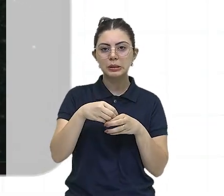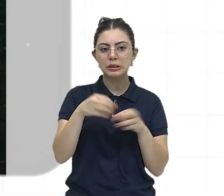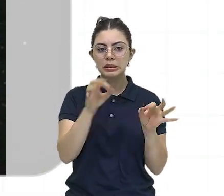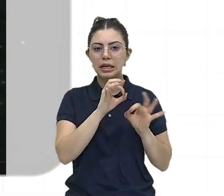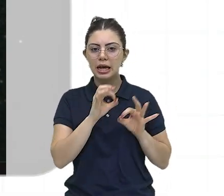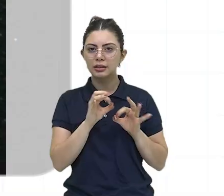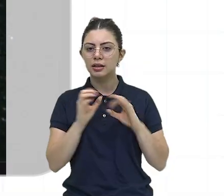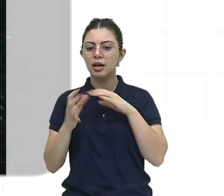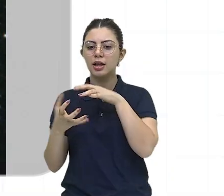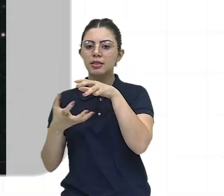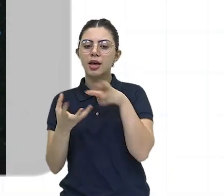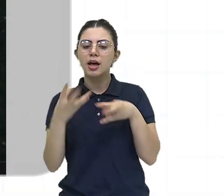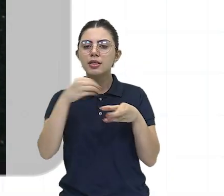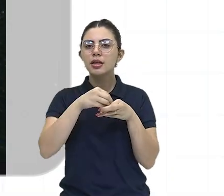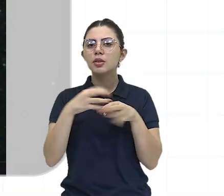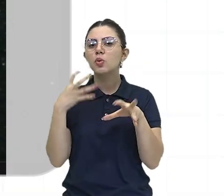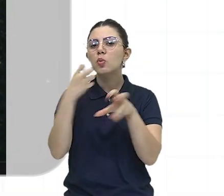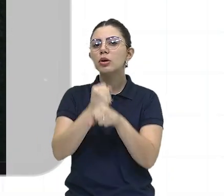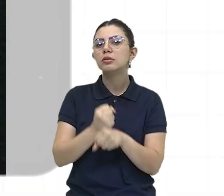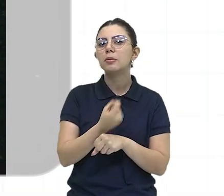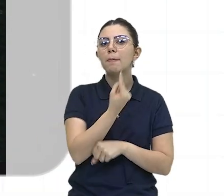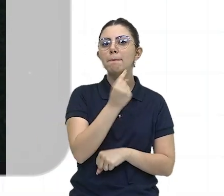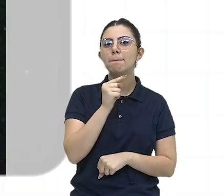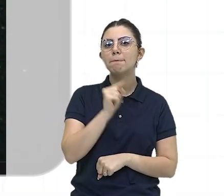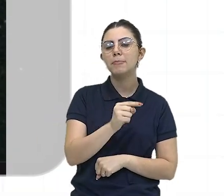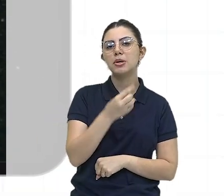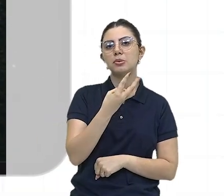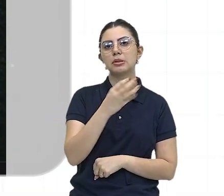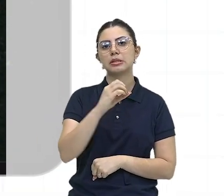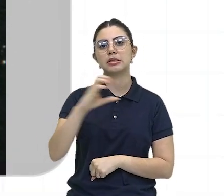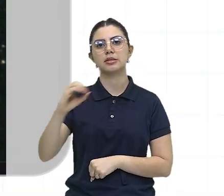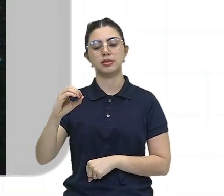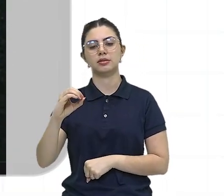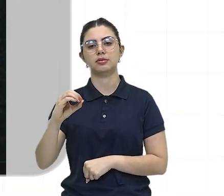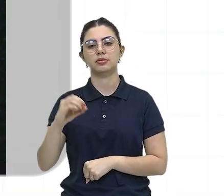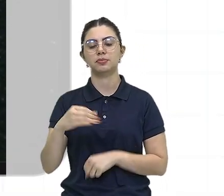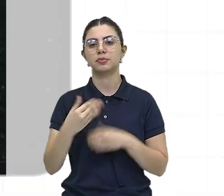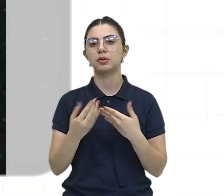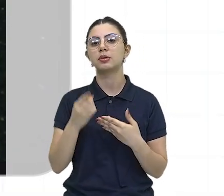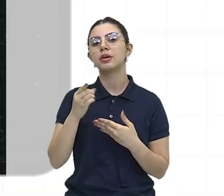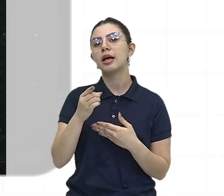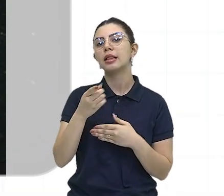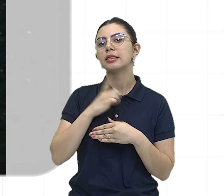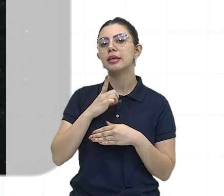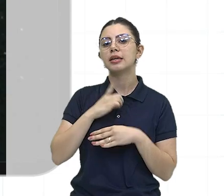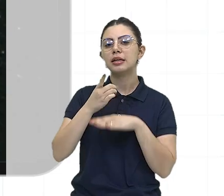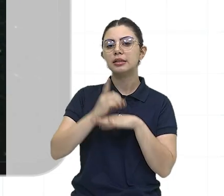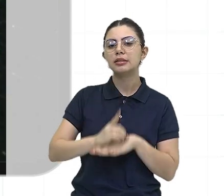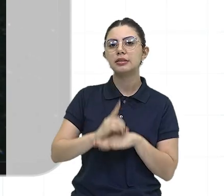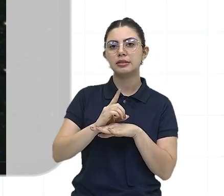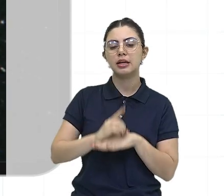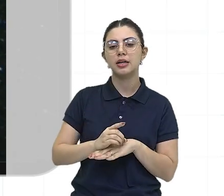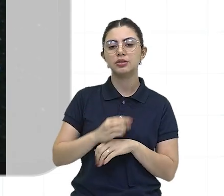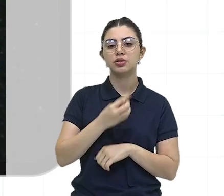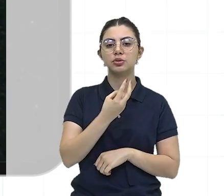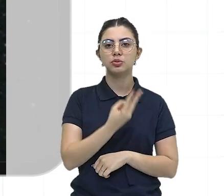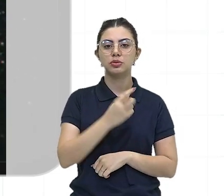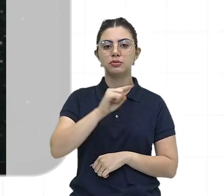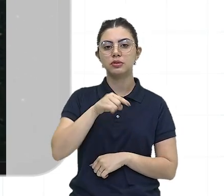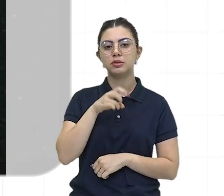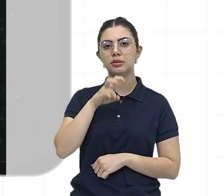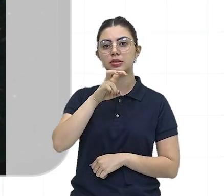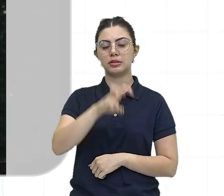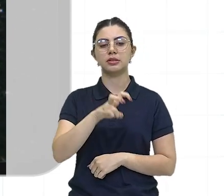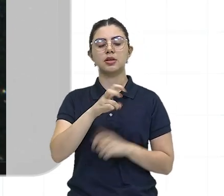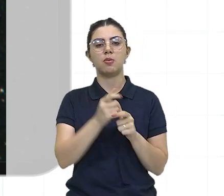lá dentro? 1.300 terras. A massa de Júpiter é 2,5 vezes maior do que a